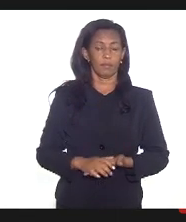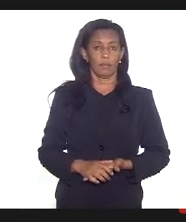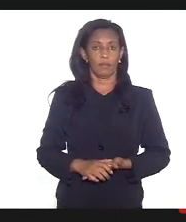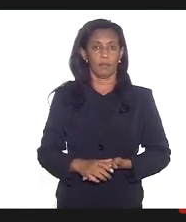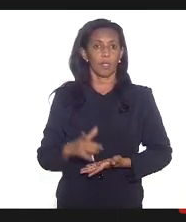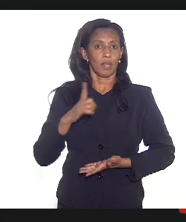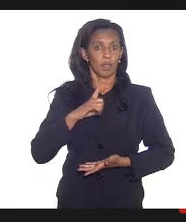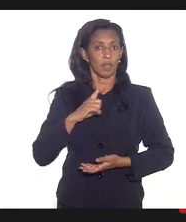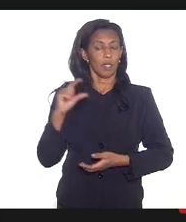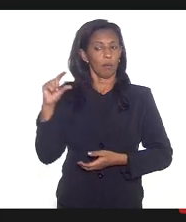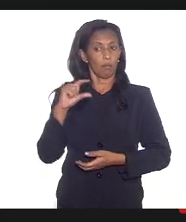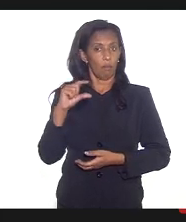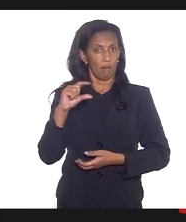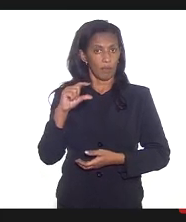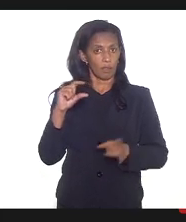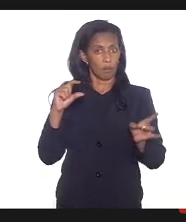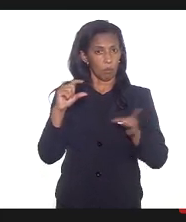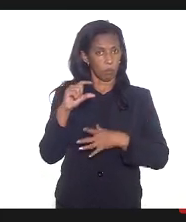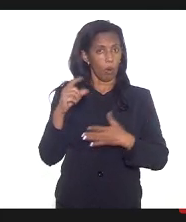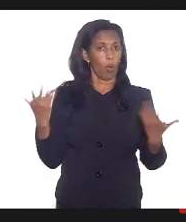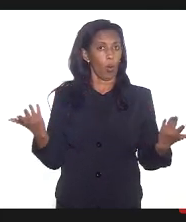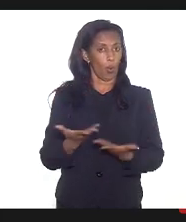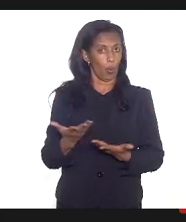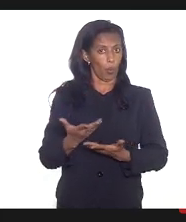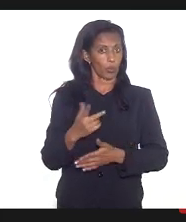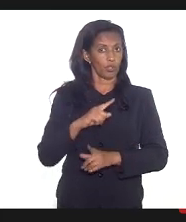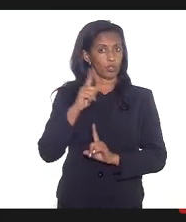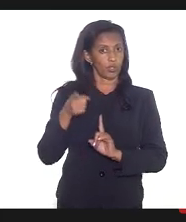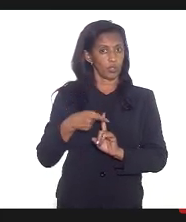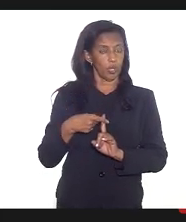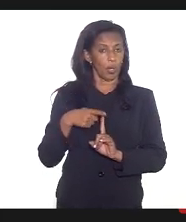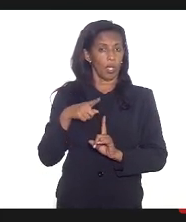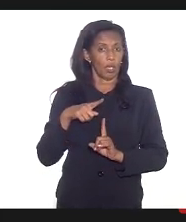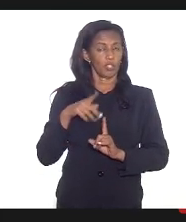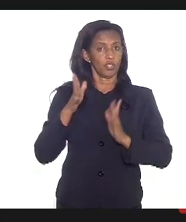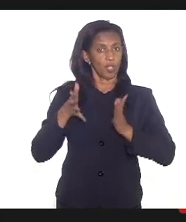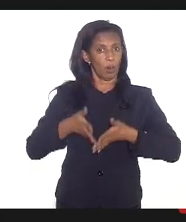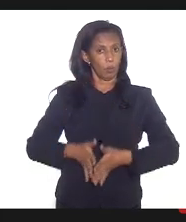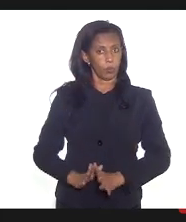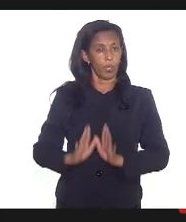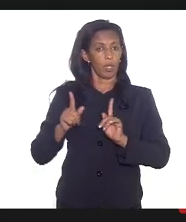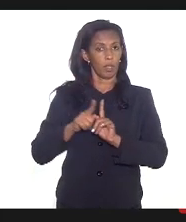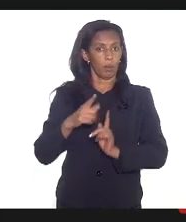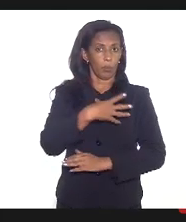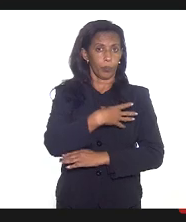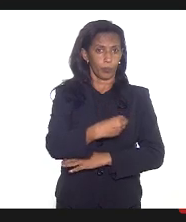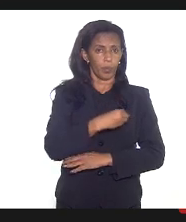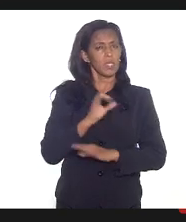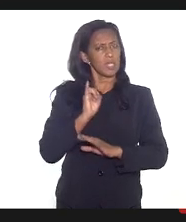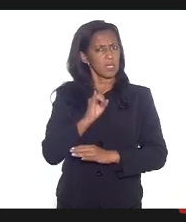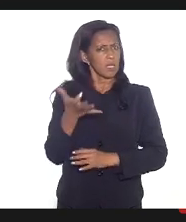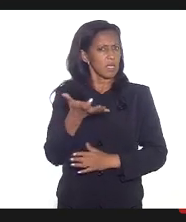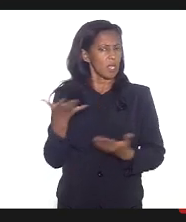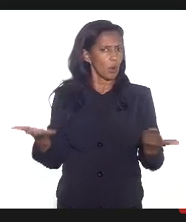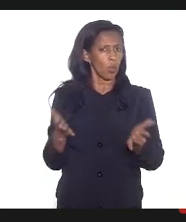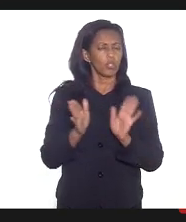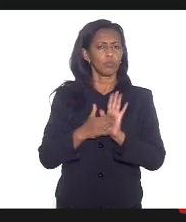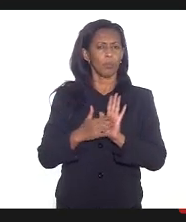temos a vacina disponível hoje gestantes puérperas e lactantes devem se vacinar